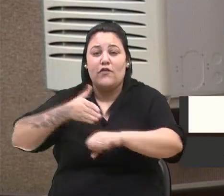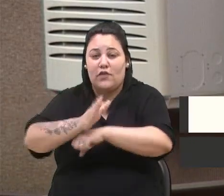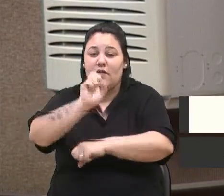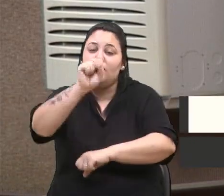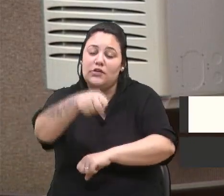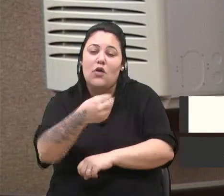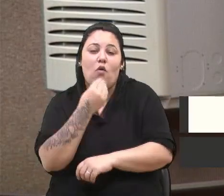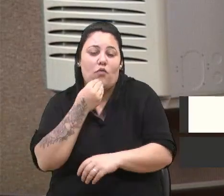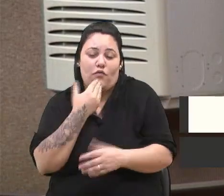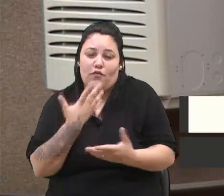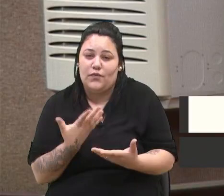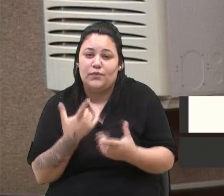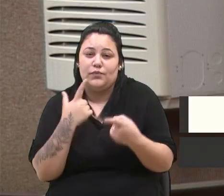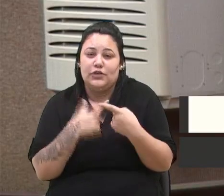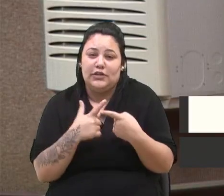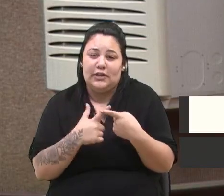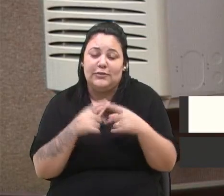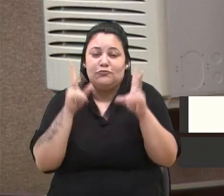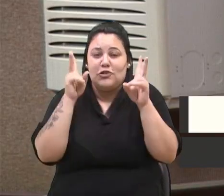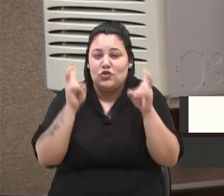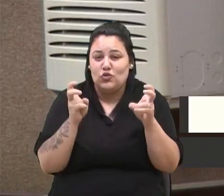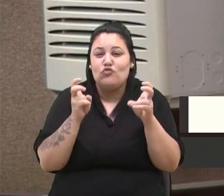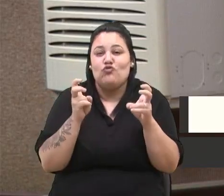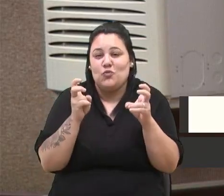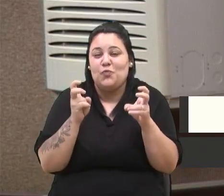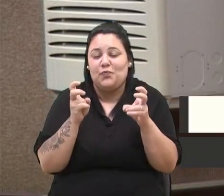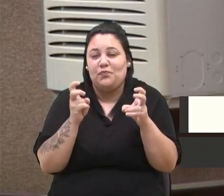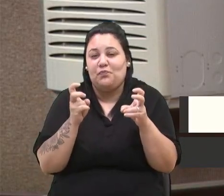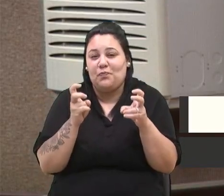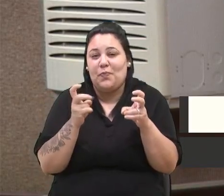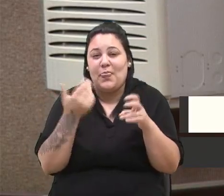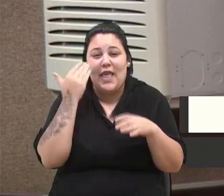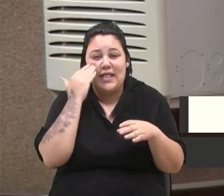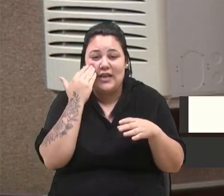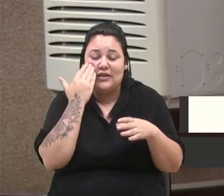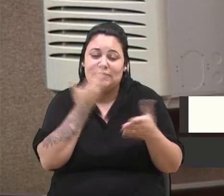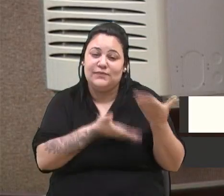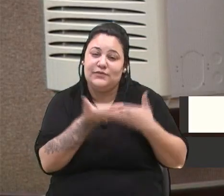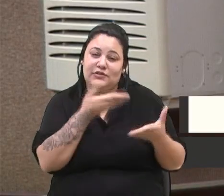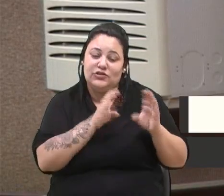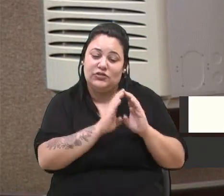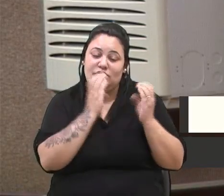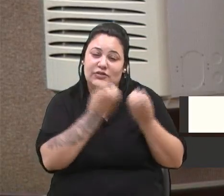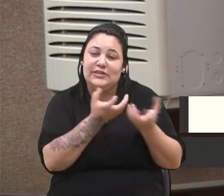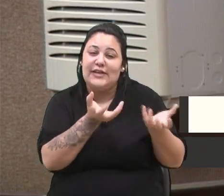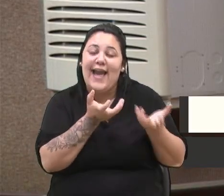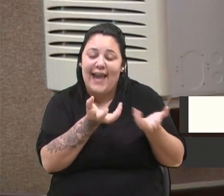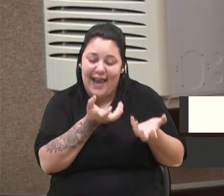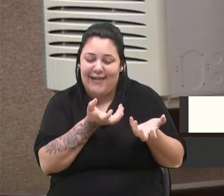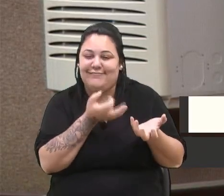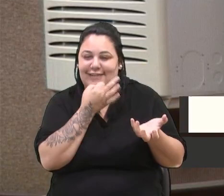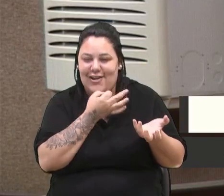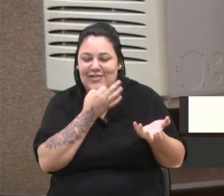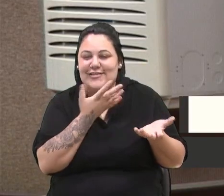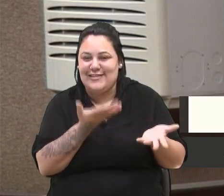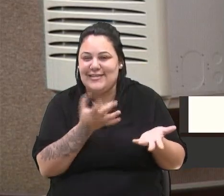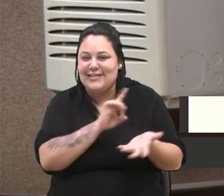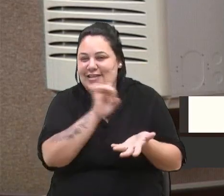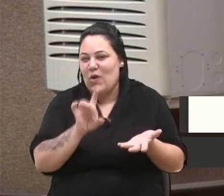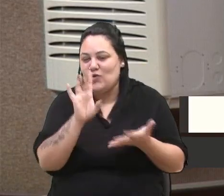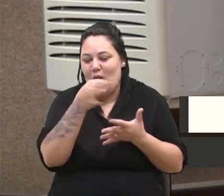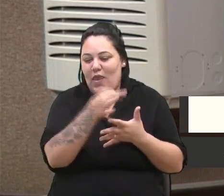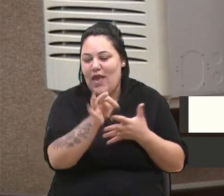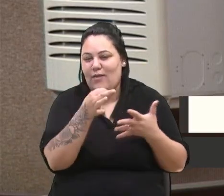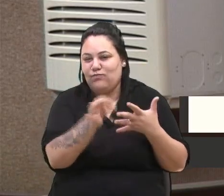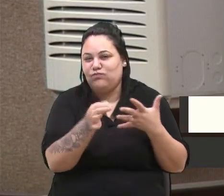evidentemente, por ser uma matéria que contempla os anseios da nossa comunidade caxiense. Não só no quesito, no